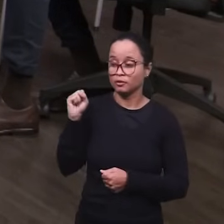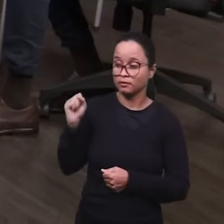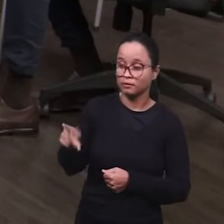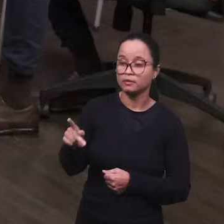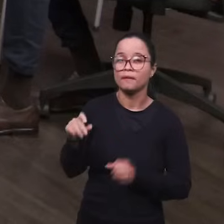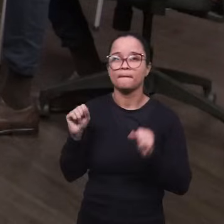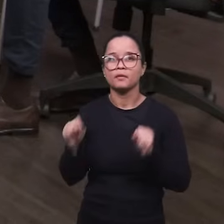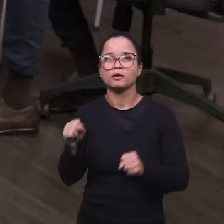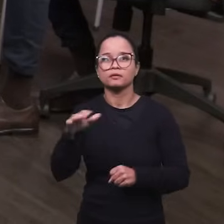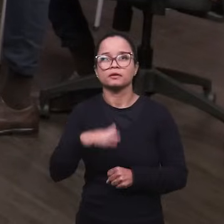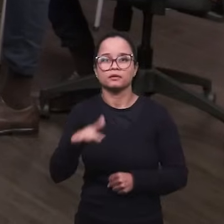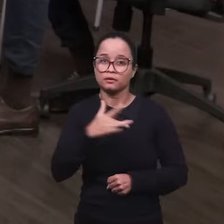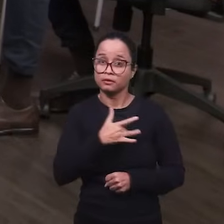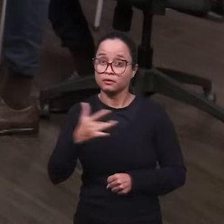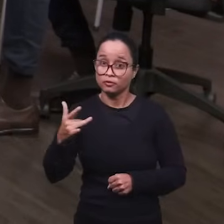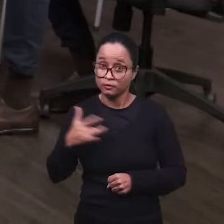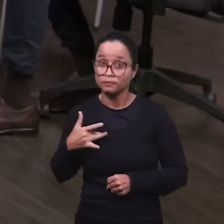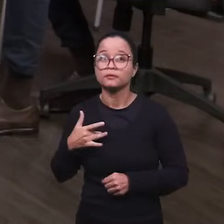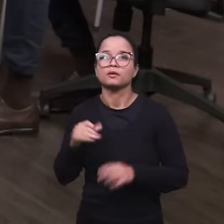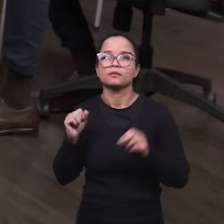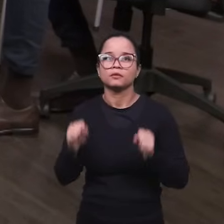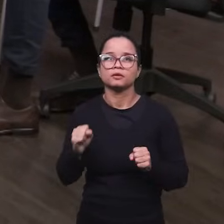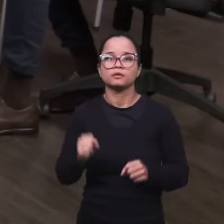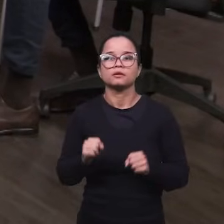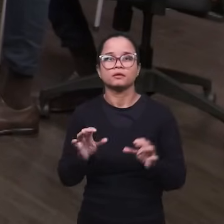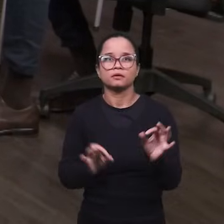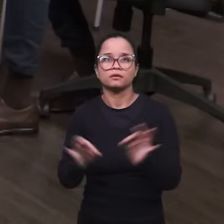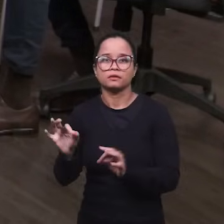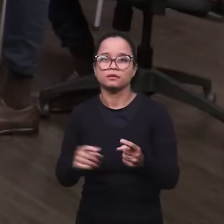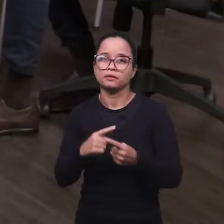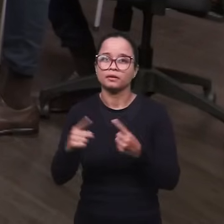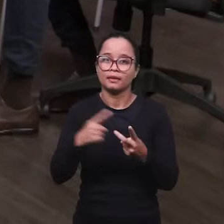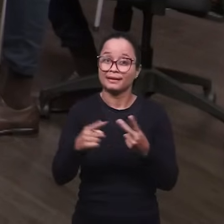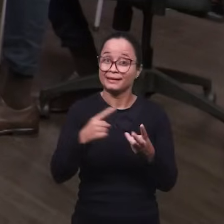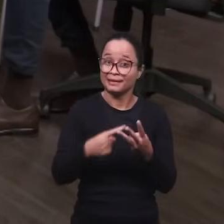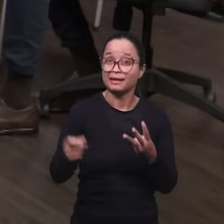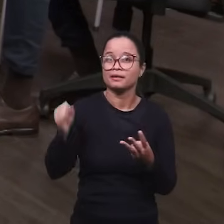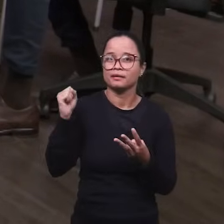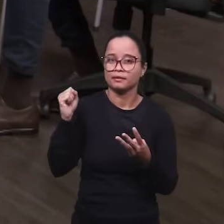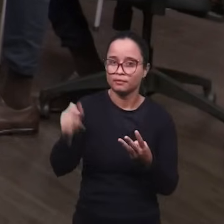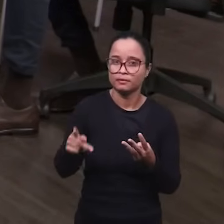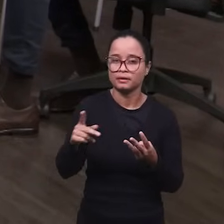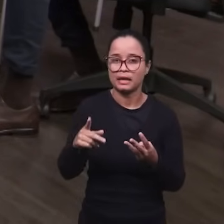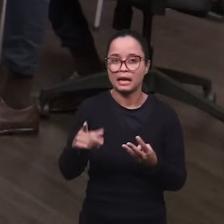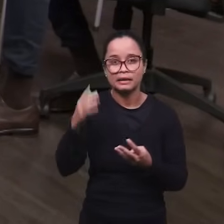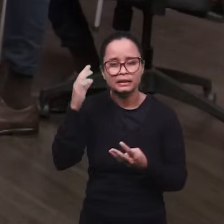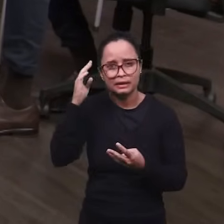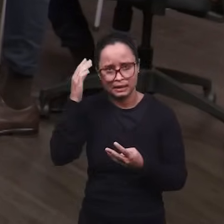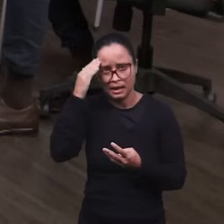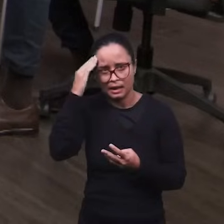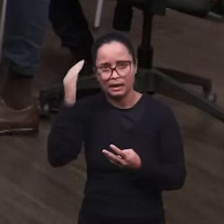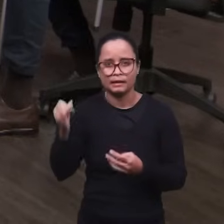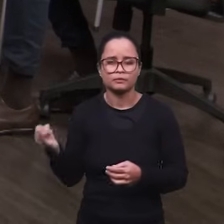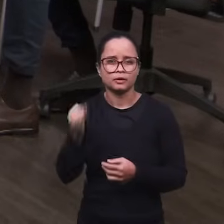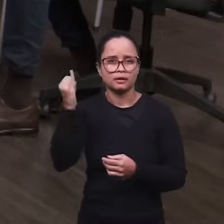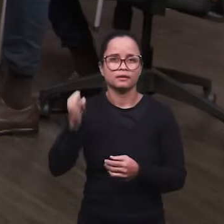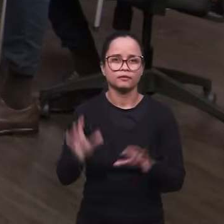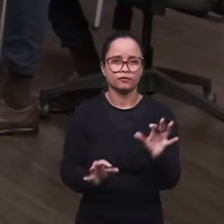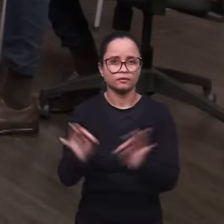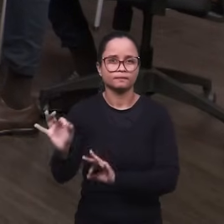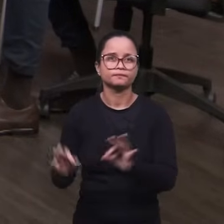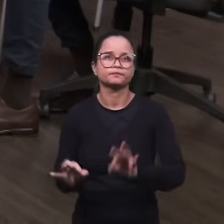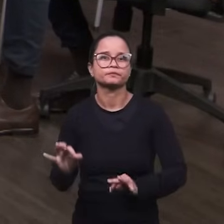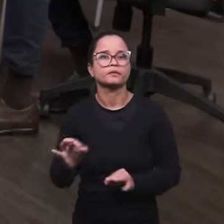veda, porque ele está na área de saúde, ele pode se programar e ter 3 aposentadorias. Entende? Assim, a importância do planejamento. E agora